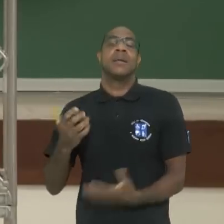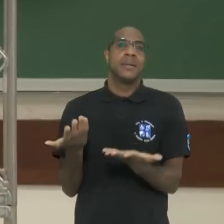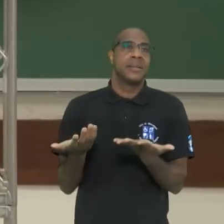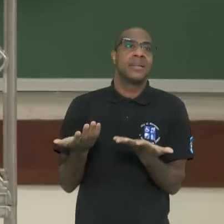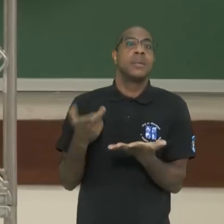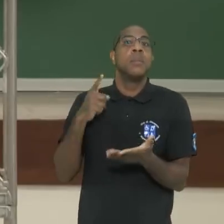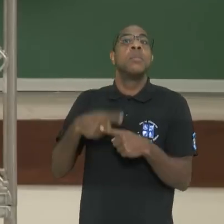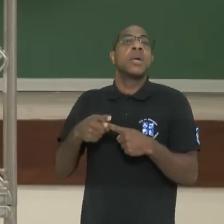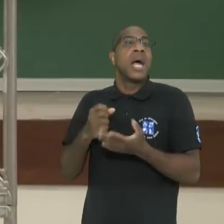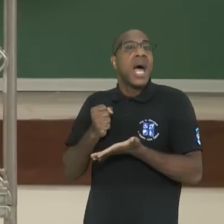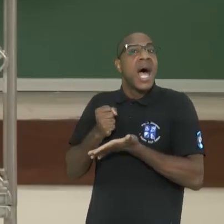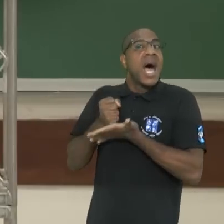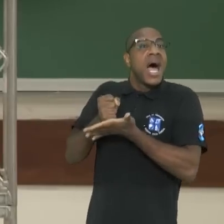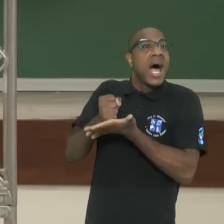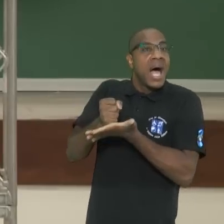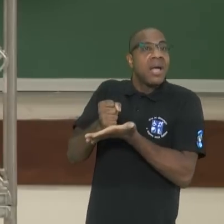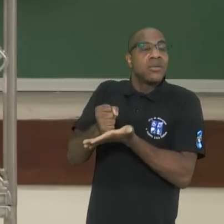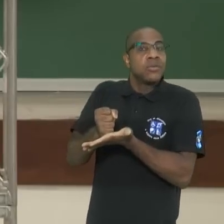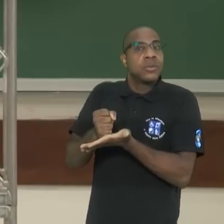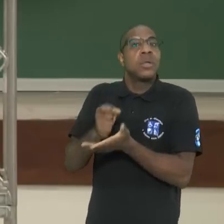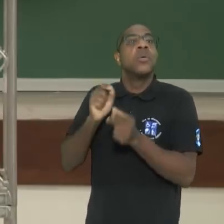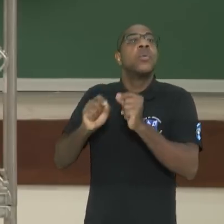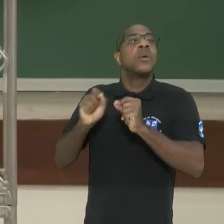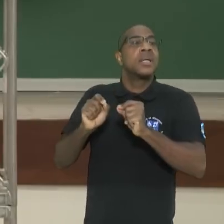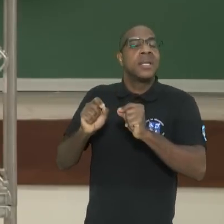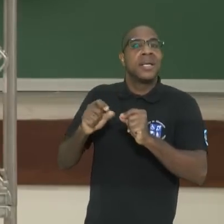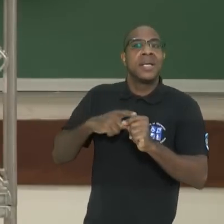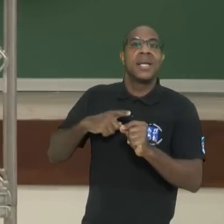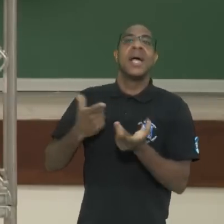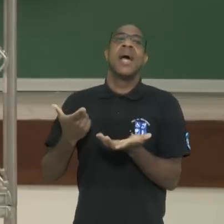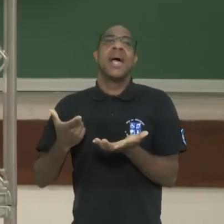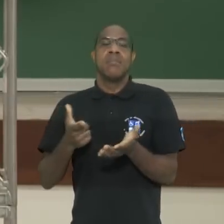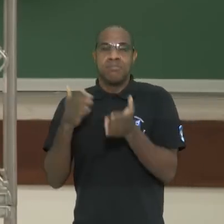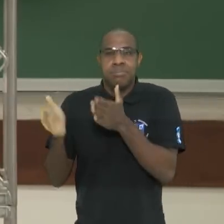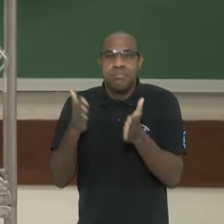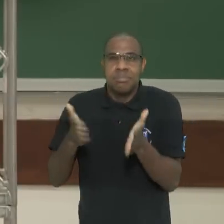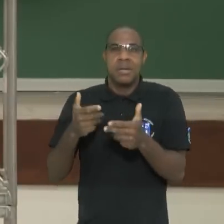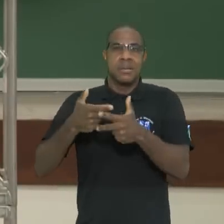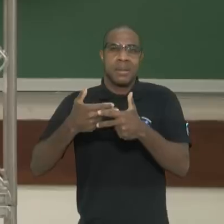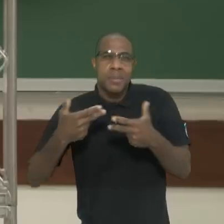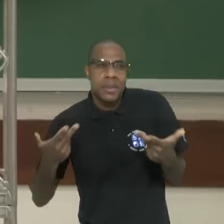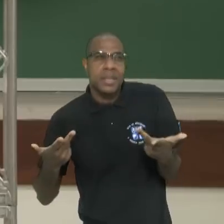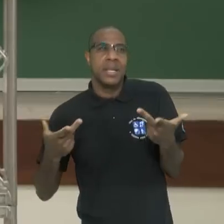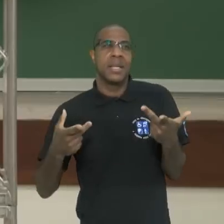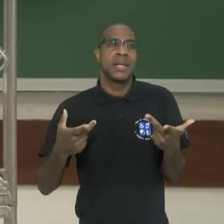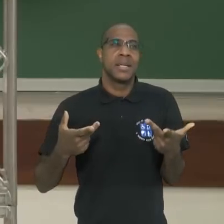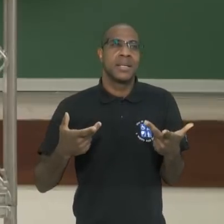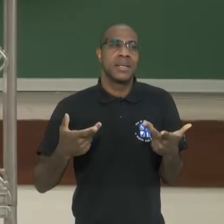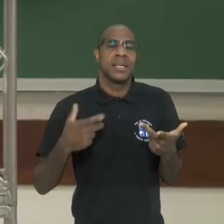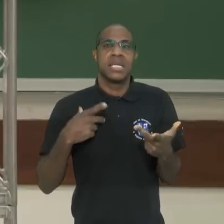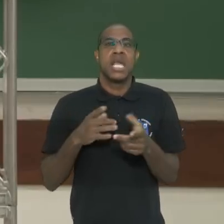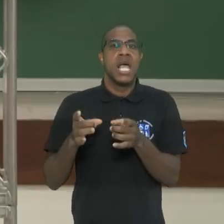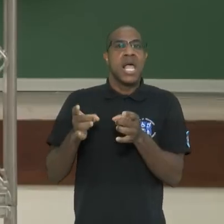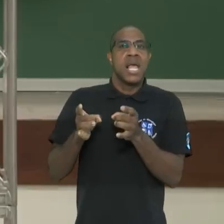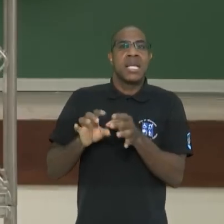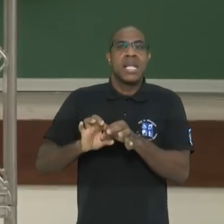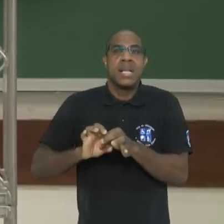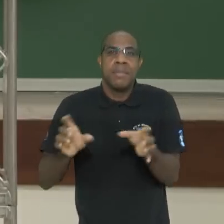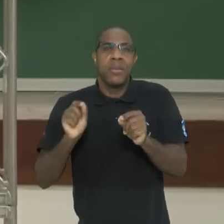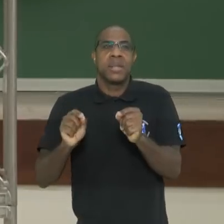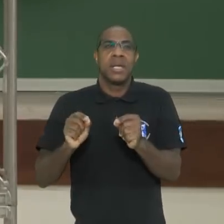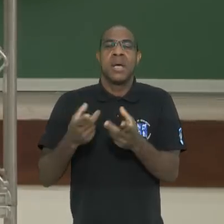uma destinação correta para os dejetos da sua produção, principalmente produção de porcos, que libera muitos